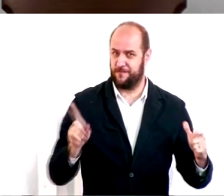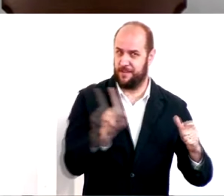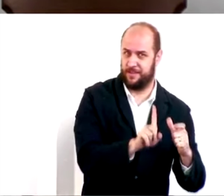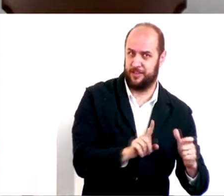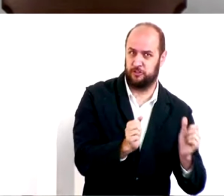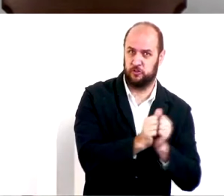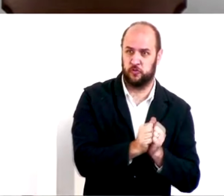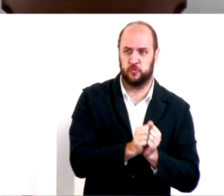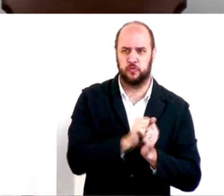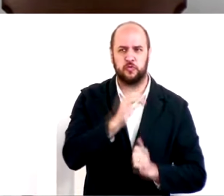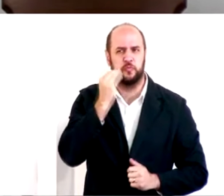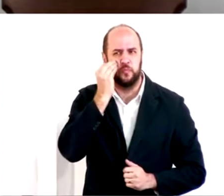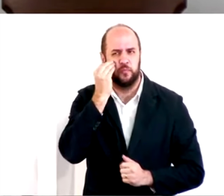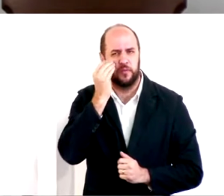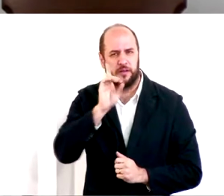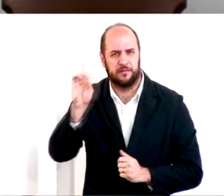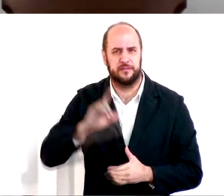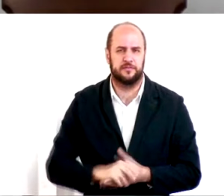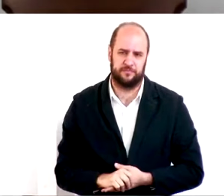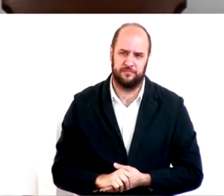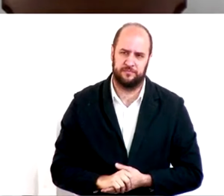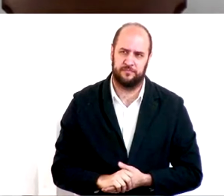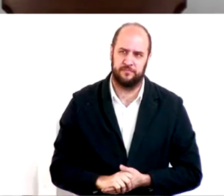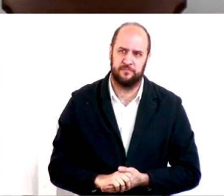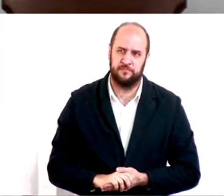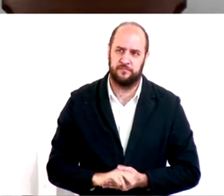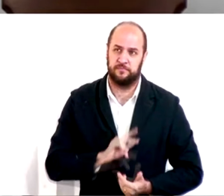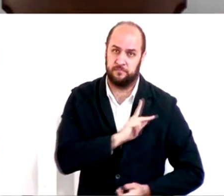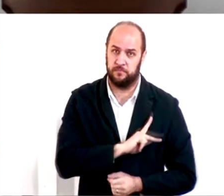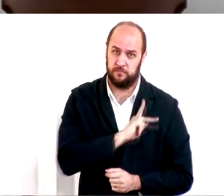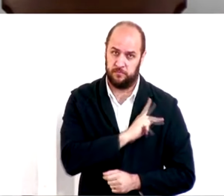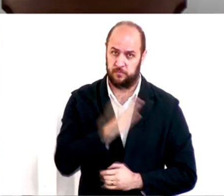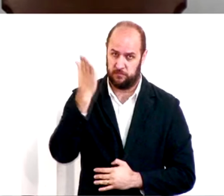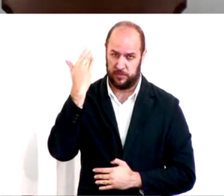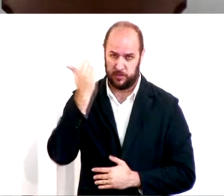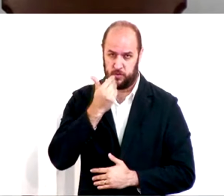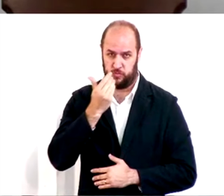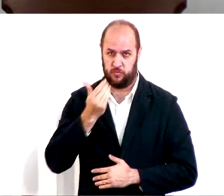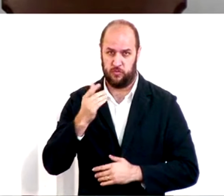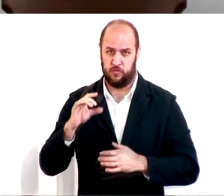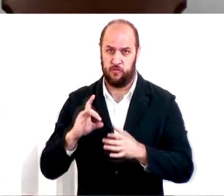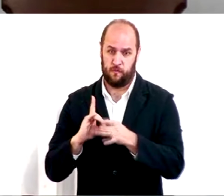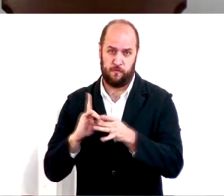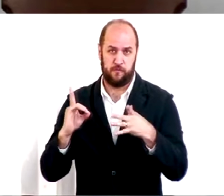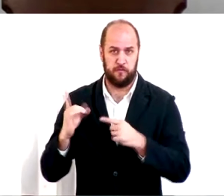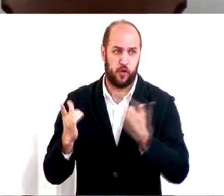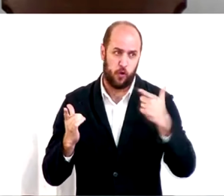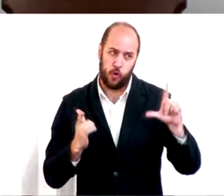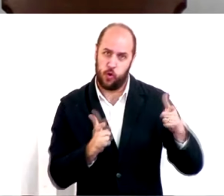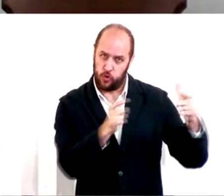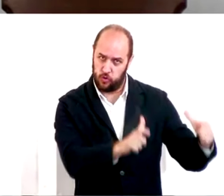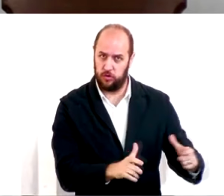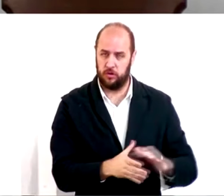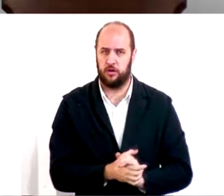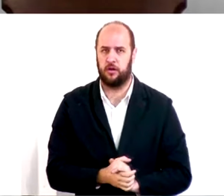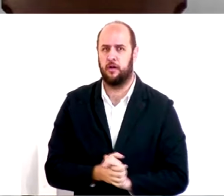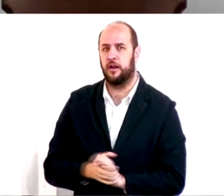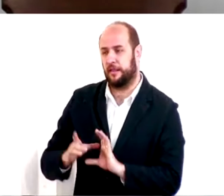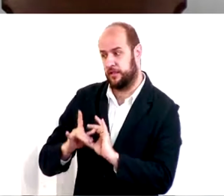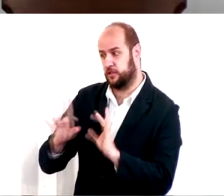inteira. Quando Paulo deixou Tito em Creta, ele queria que Tito servisse aquela